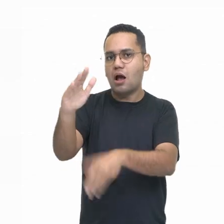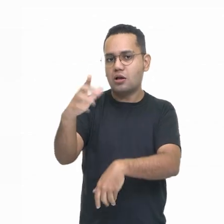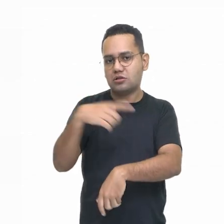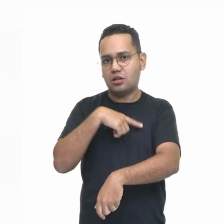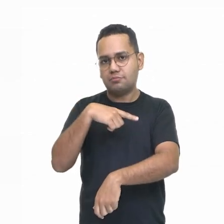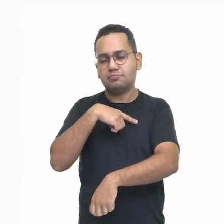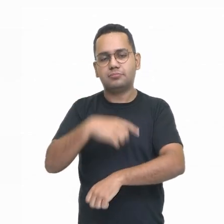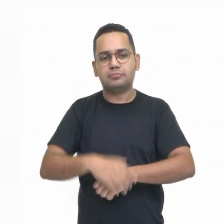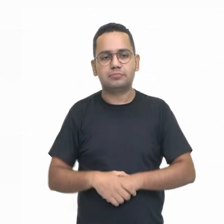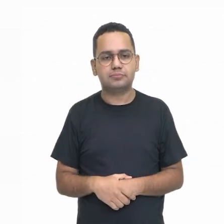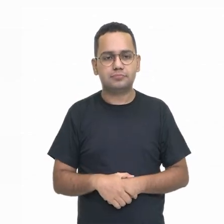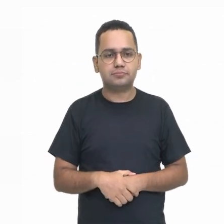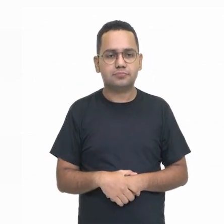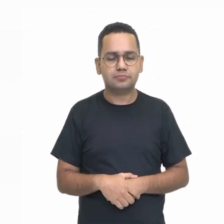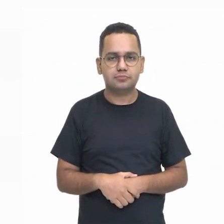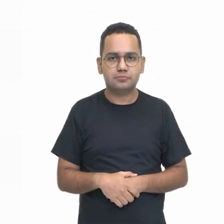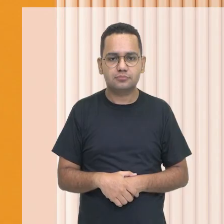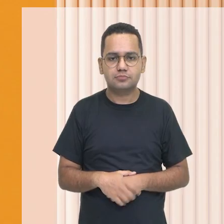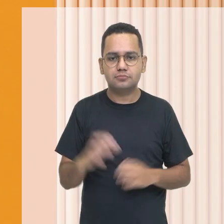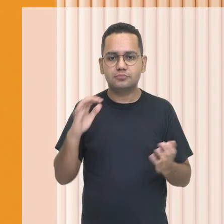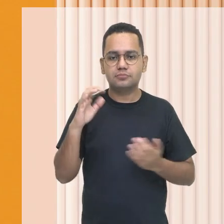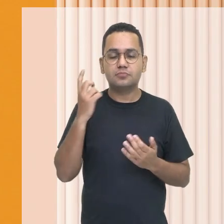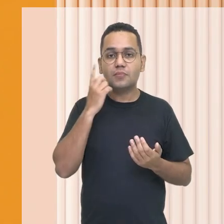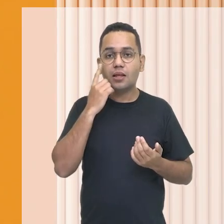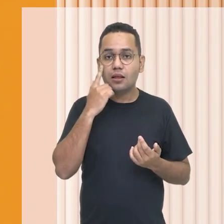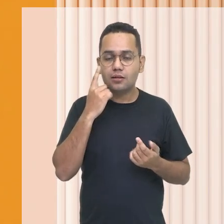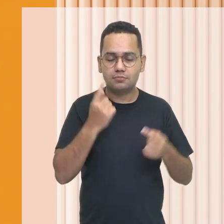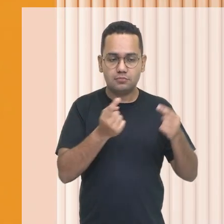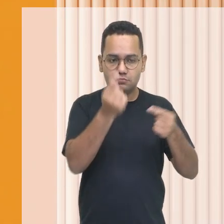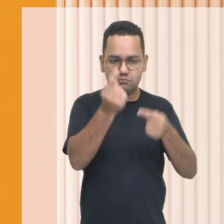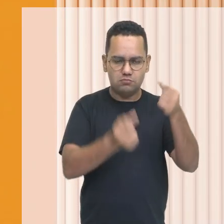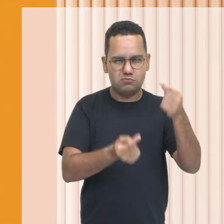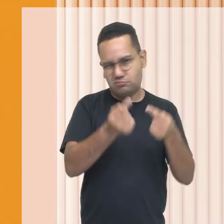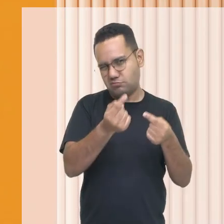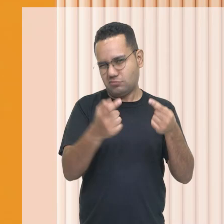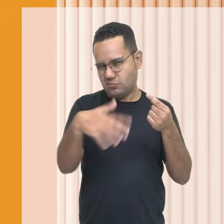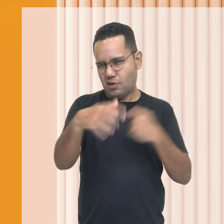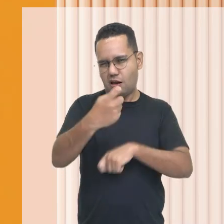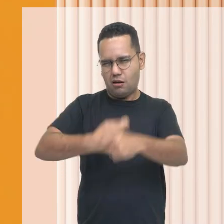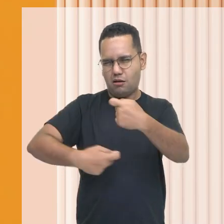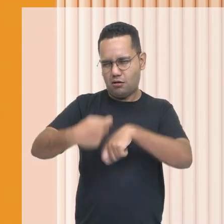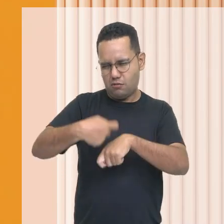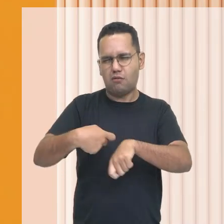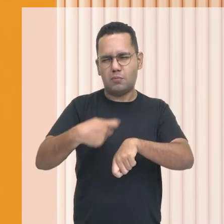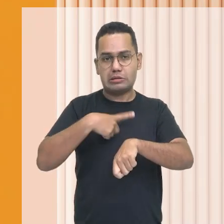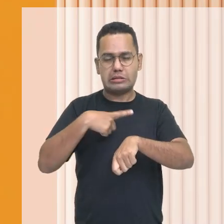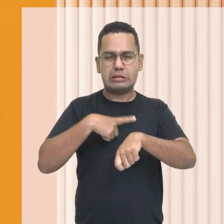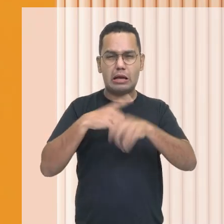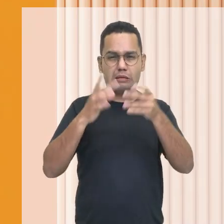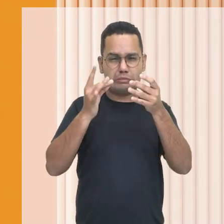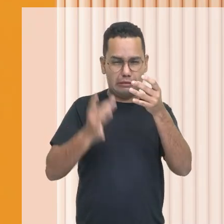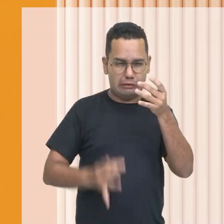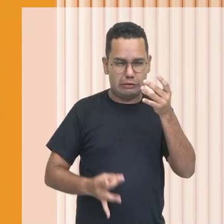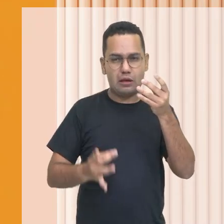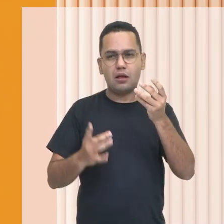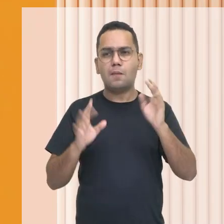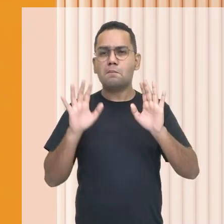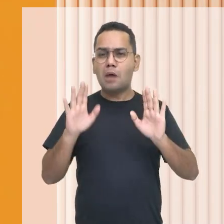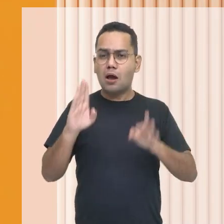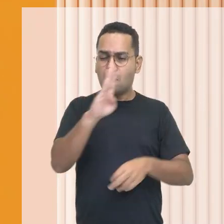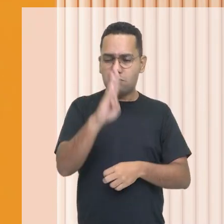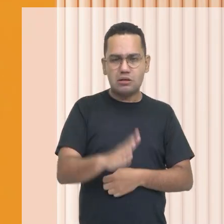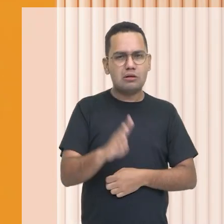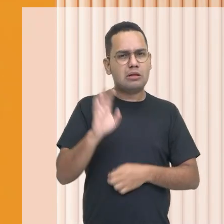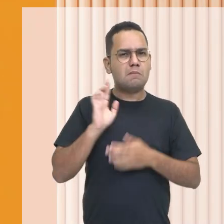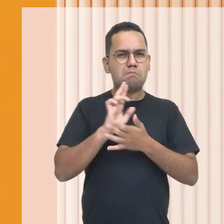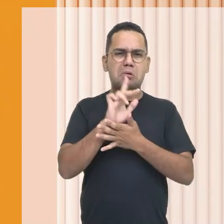complexo jogo político e econômico brasileiro, na qual você teve diversas moedas,